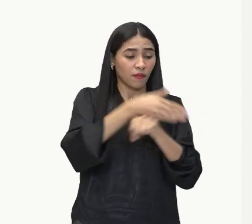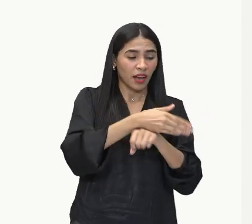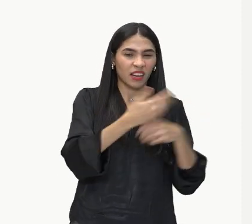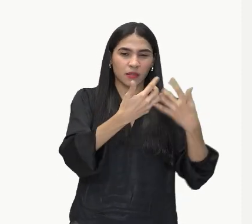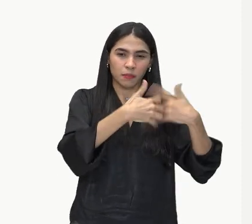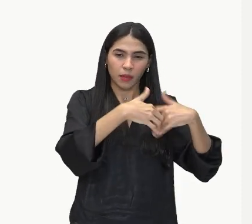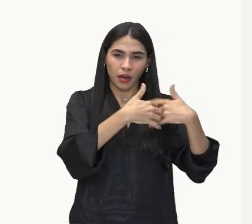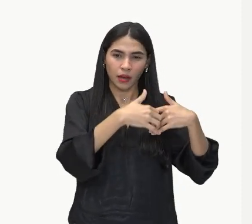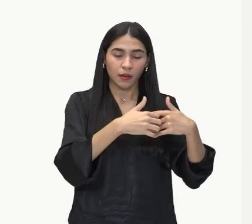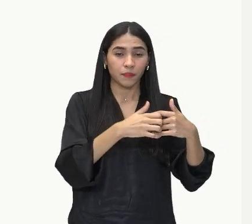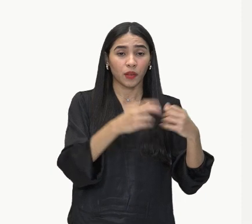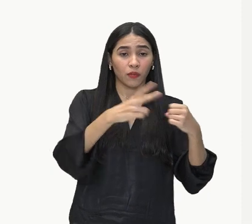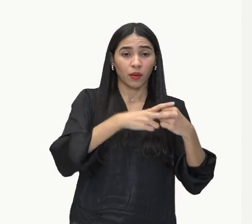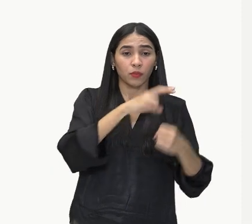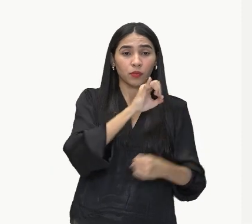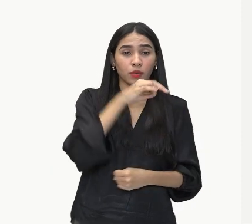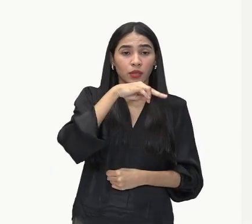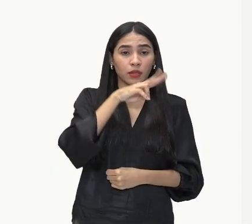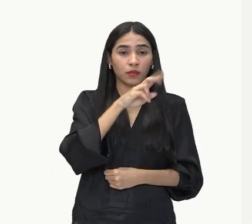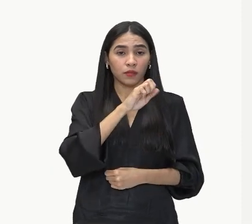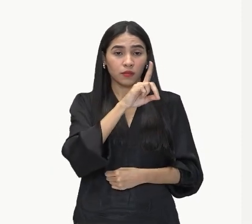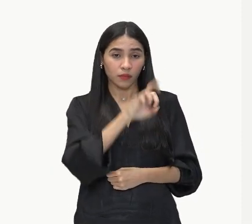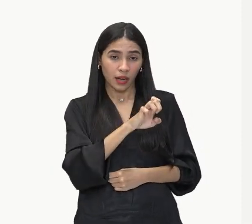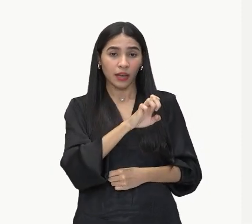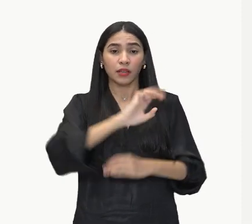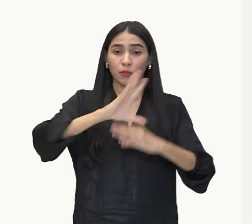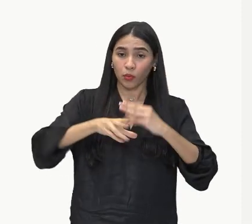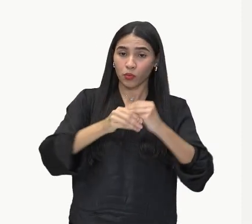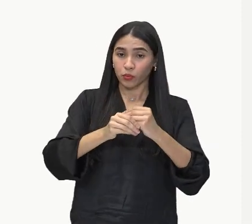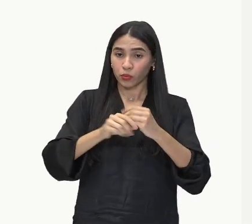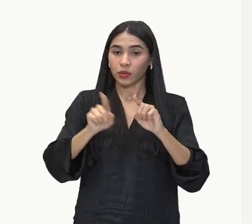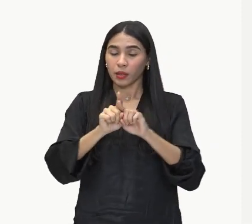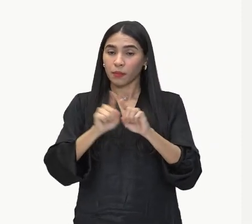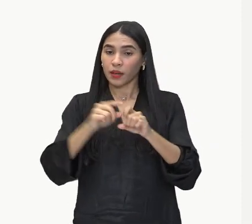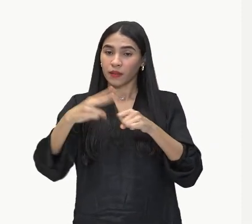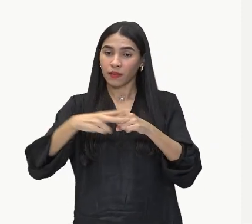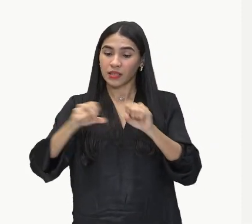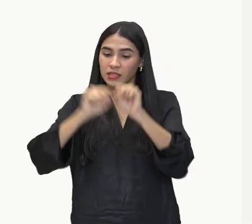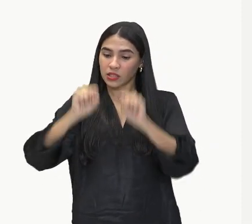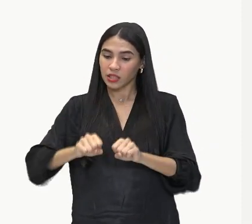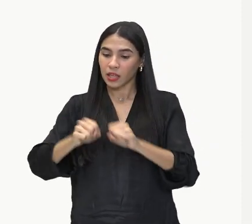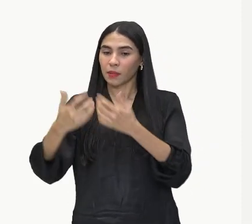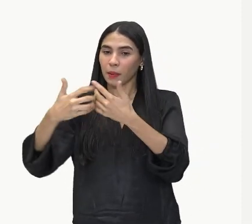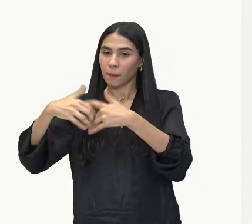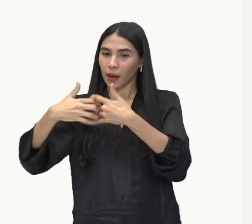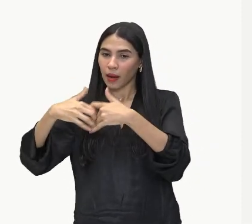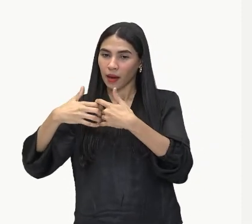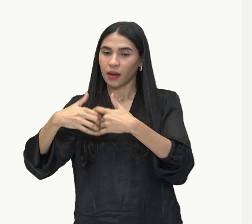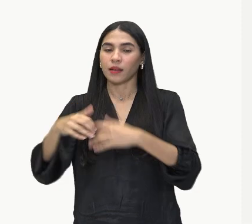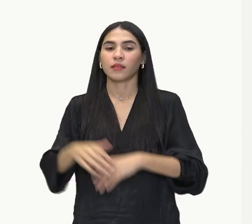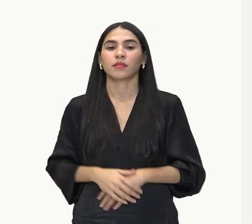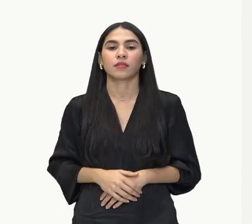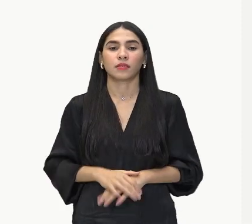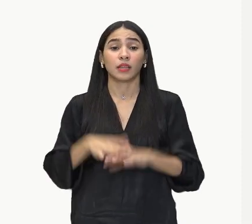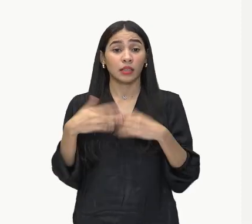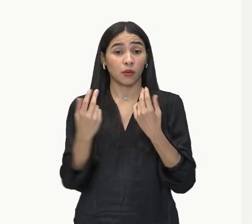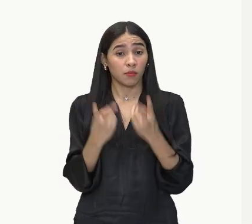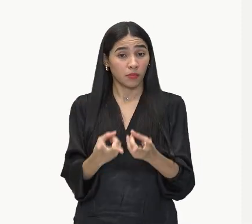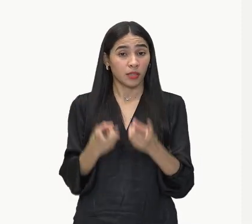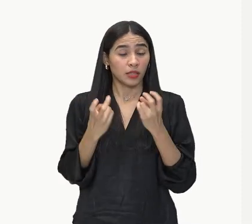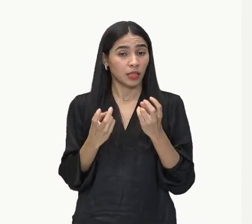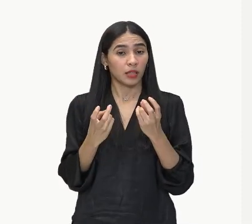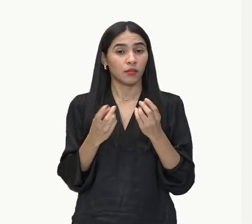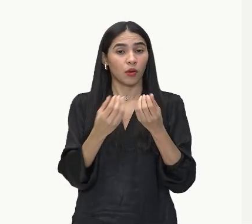certo? O verbo invadir. Ela possui o complemento verbal também, o sistema nervoso central, ok? Então, toda